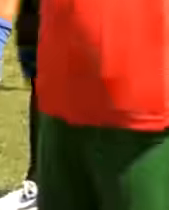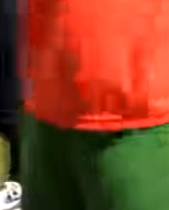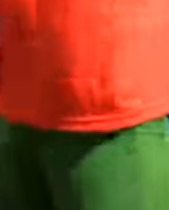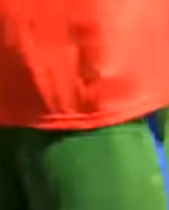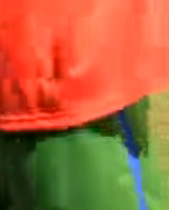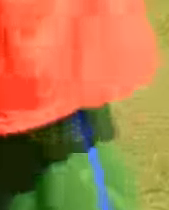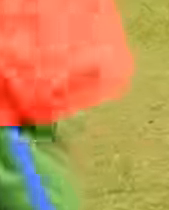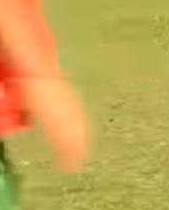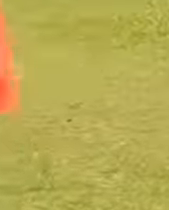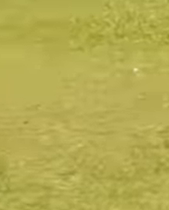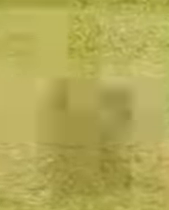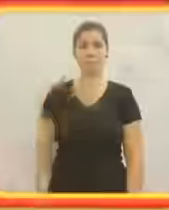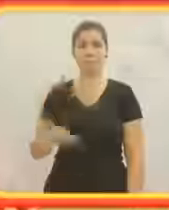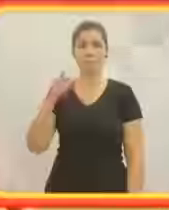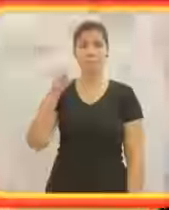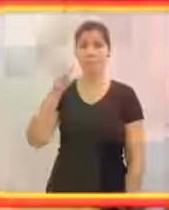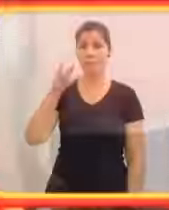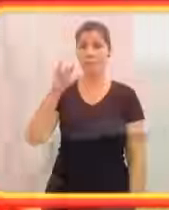e aplaudem.